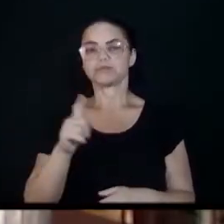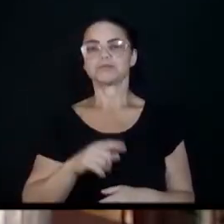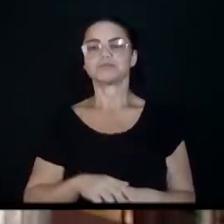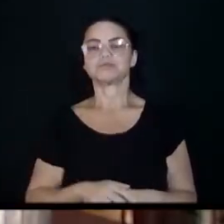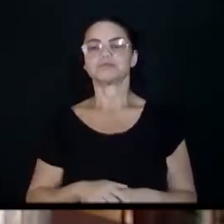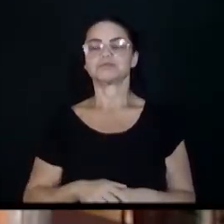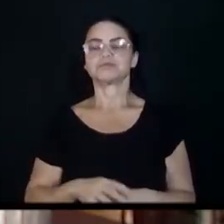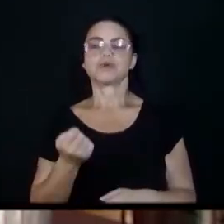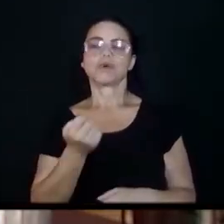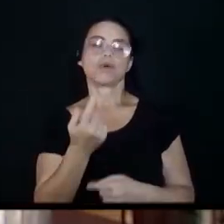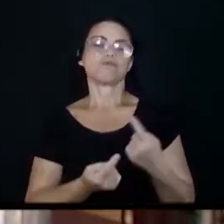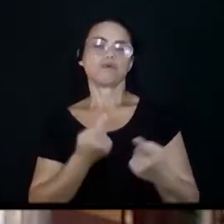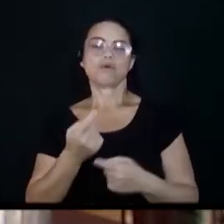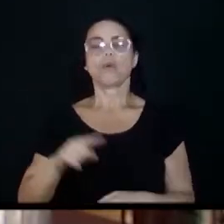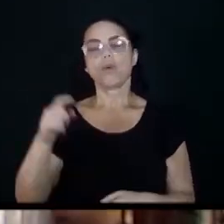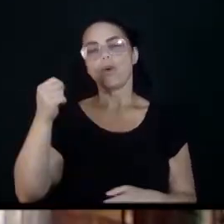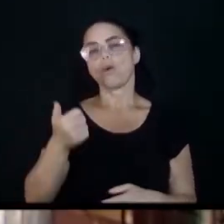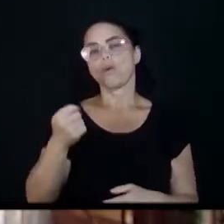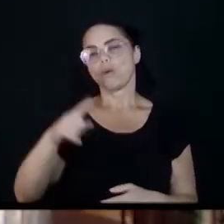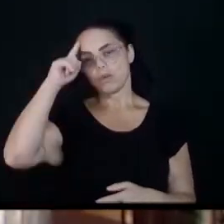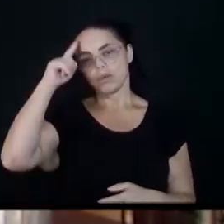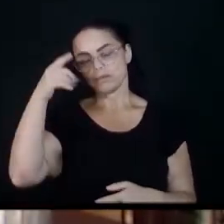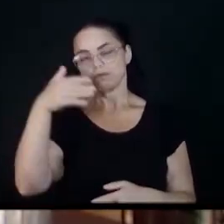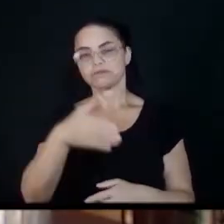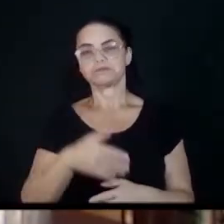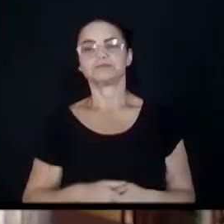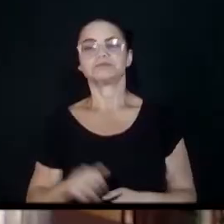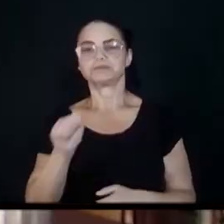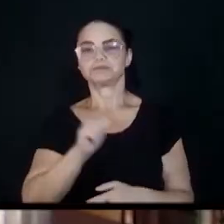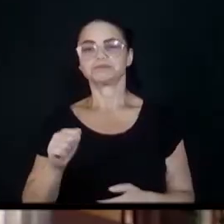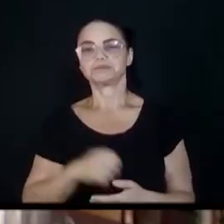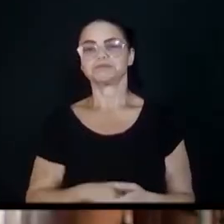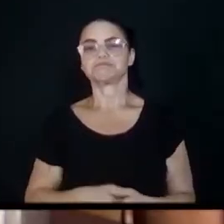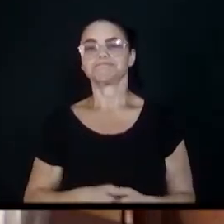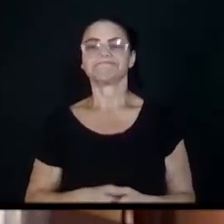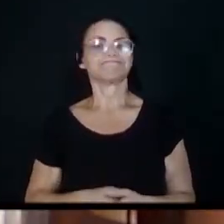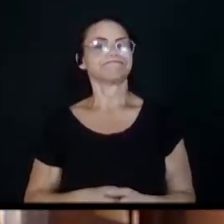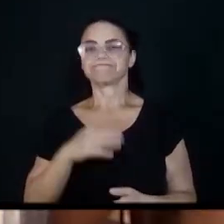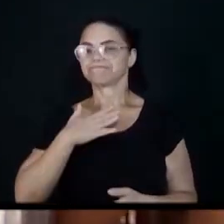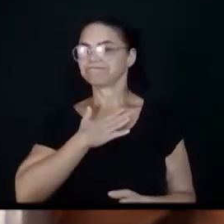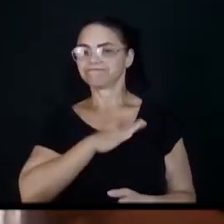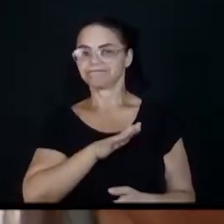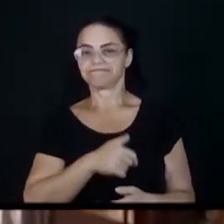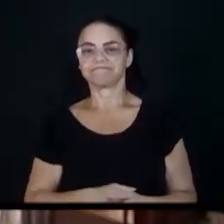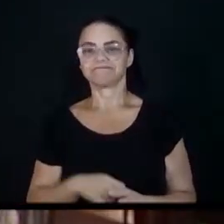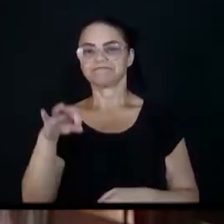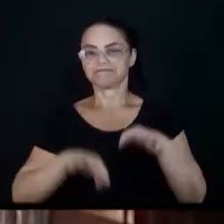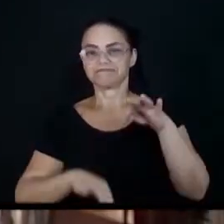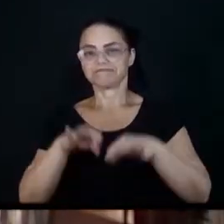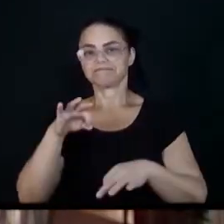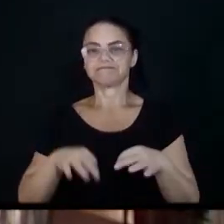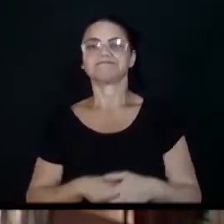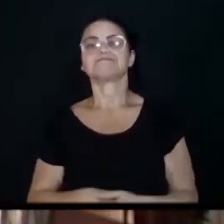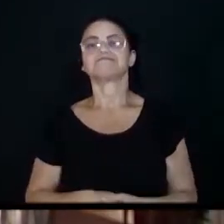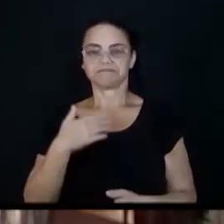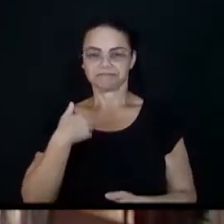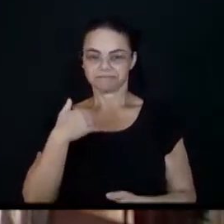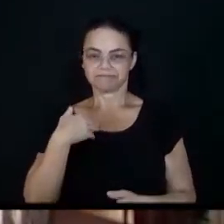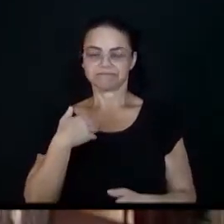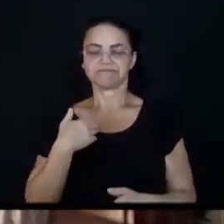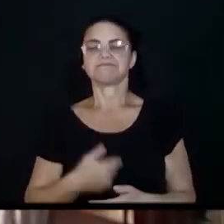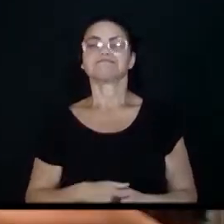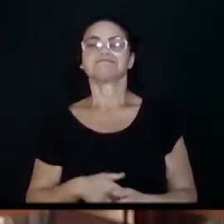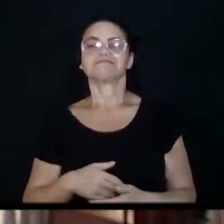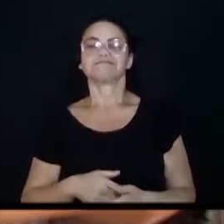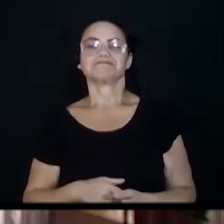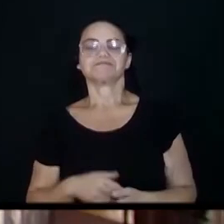sim. Todo dia eu tô aqui. Mas tem vezes que eu não gosto da oficina, mas eu mesma faço. E essa aqui de